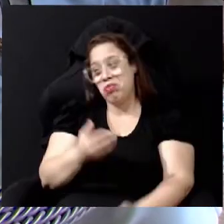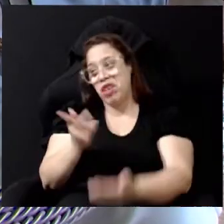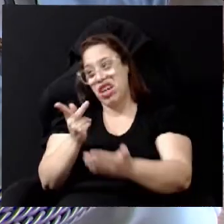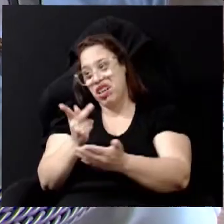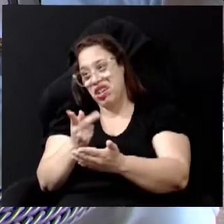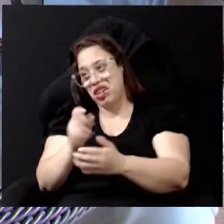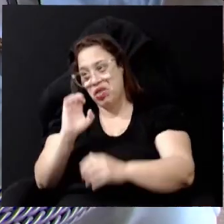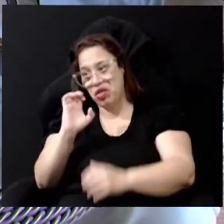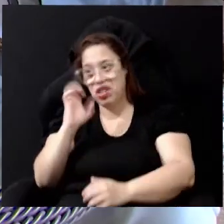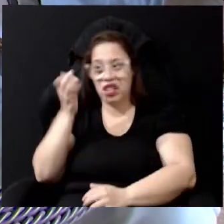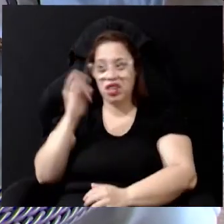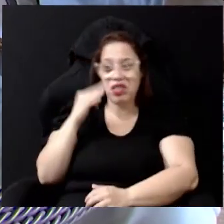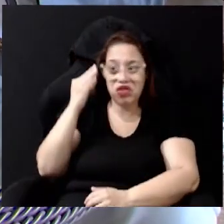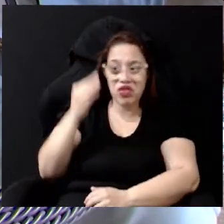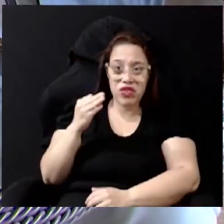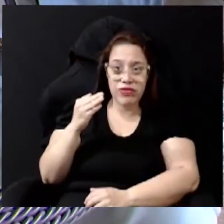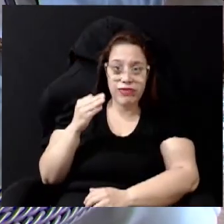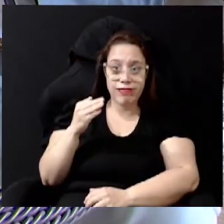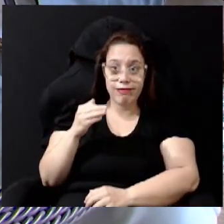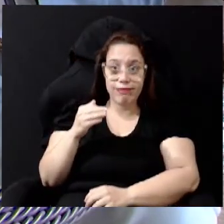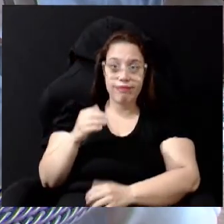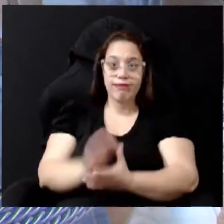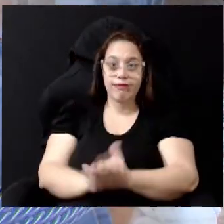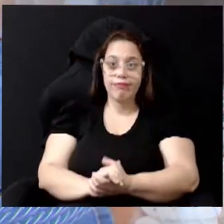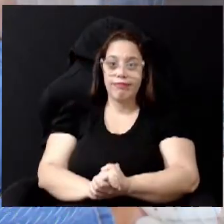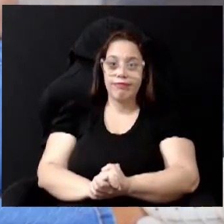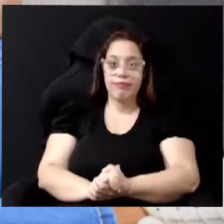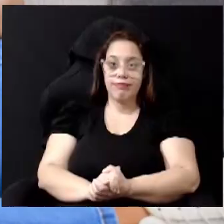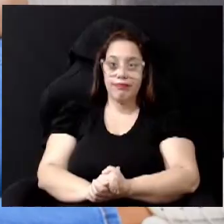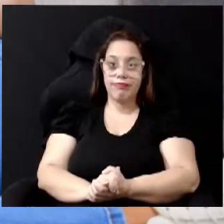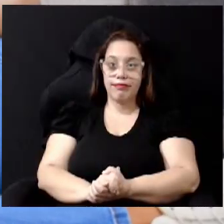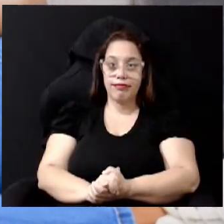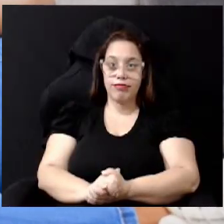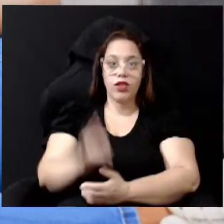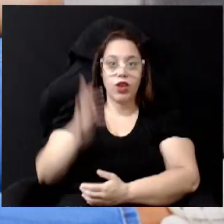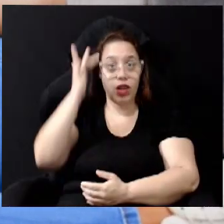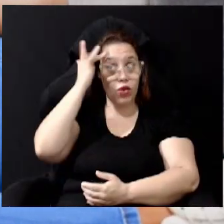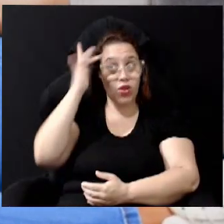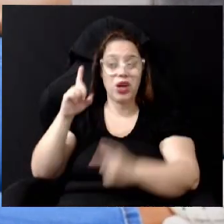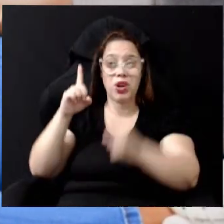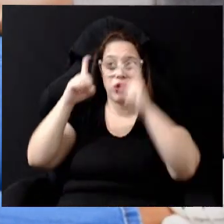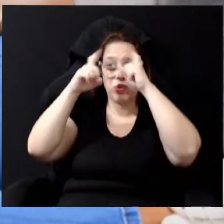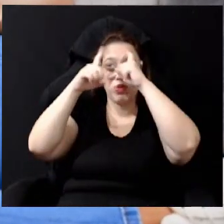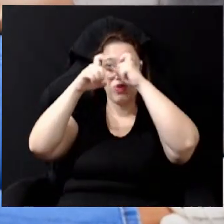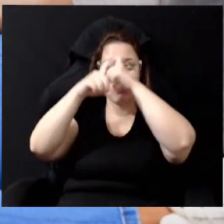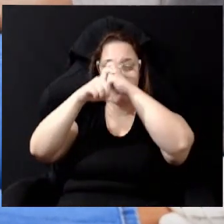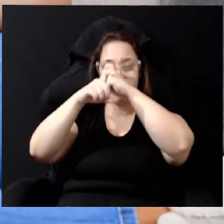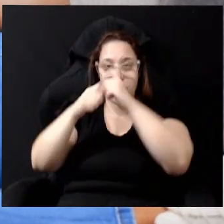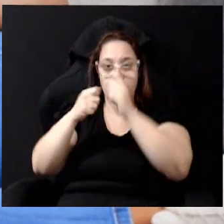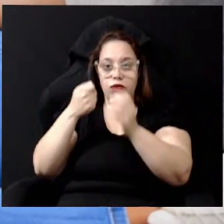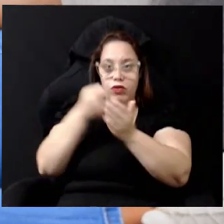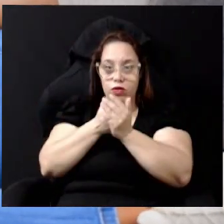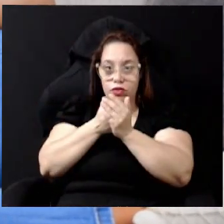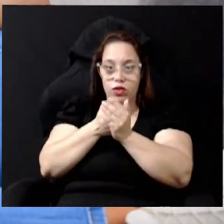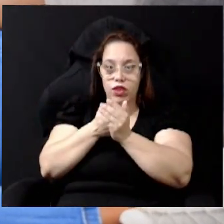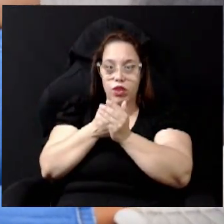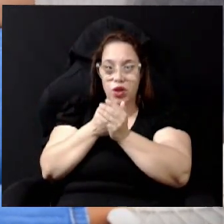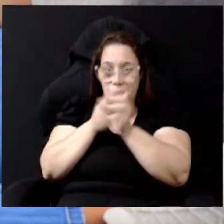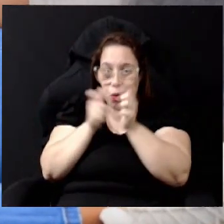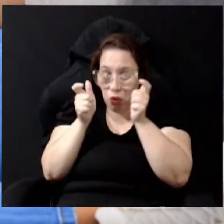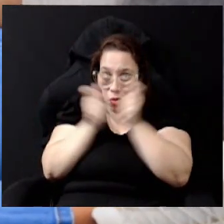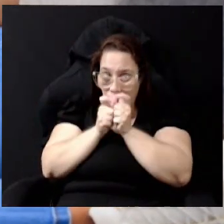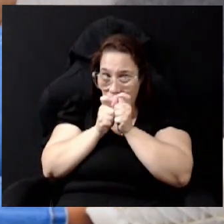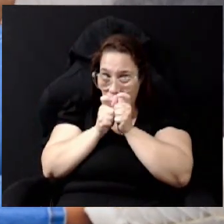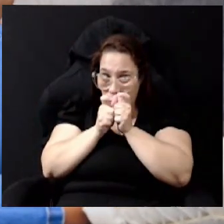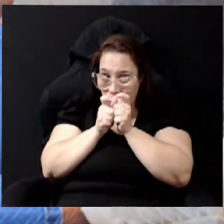chama de lição zero das finanças pessoais, né? Então, eu sei que é muito difícil, muitas vezes a pessoa tem um ganho muito baixo já, a renda das famílias